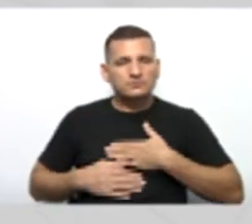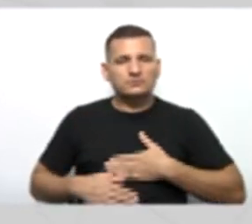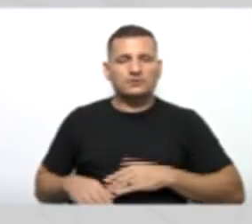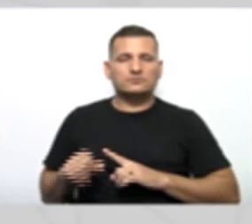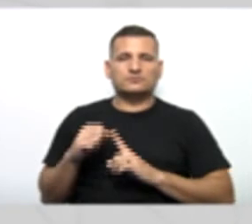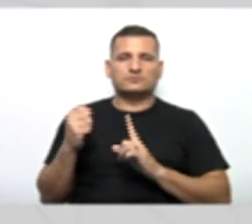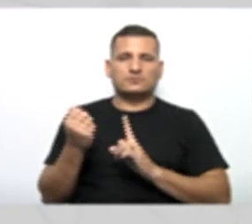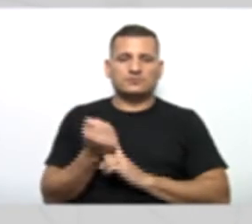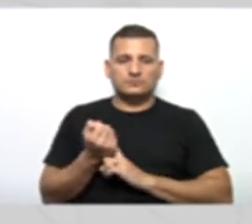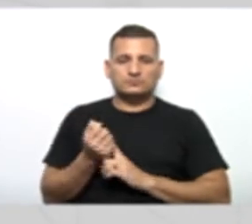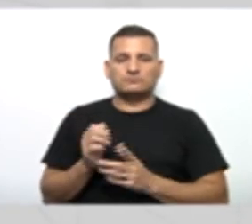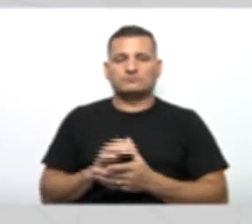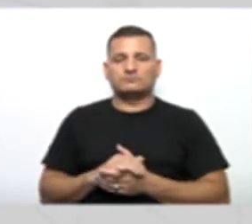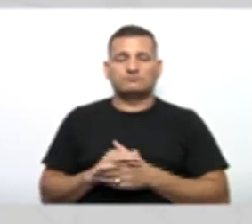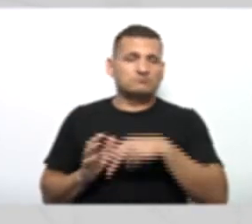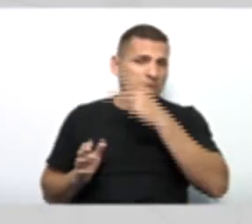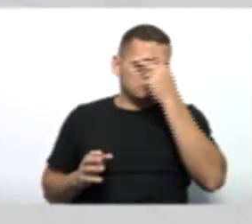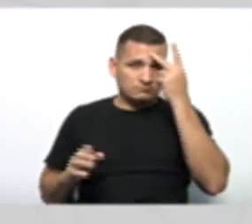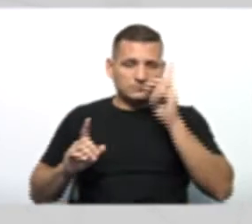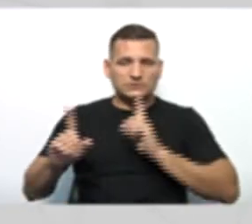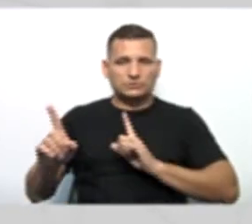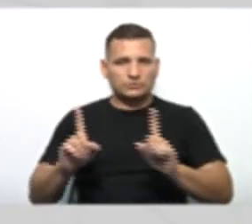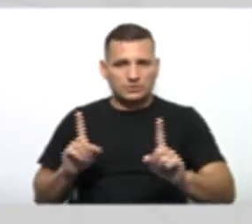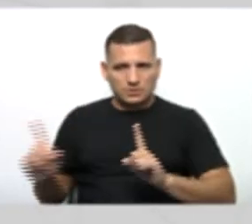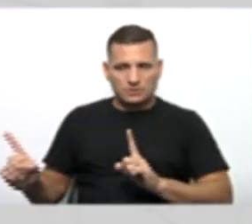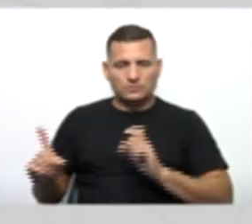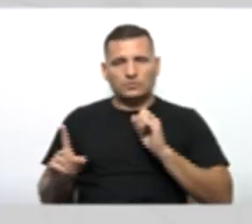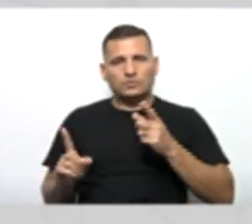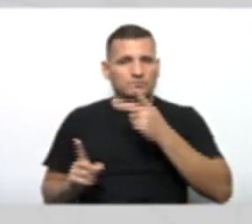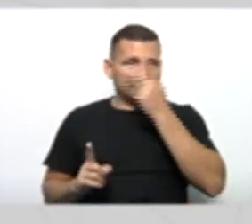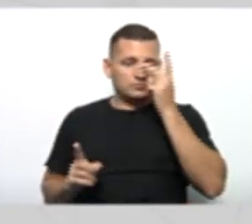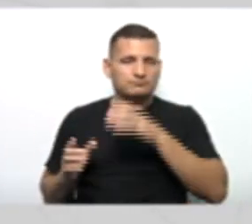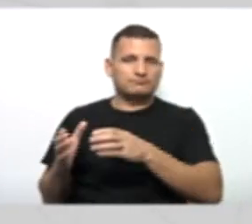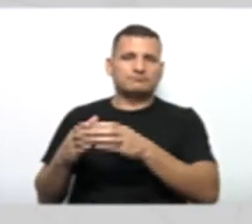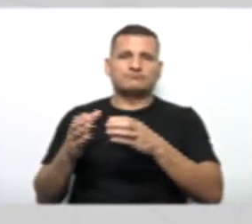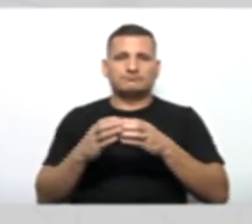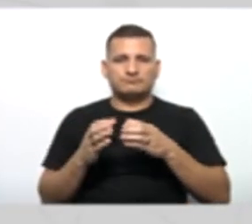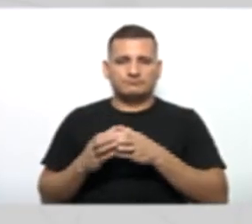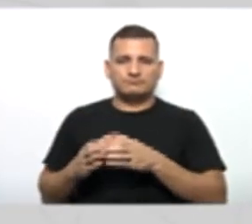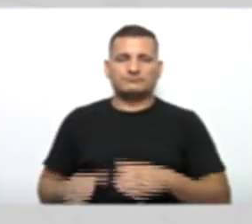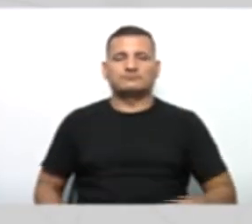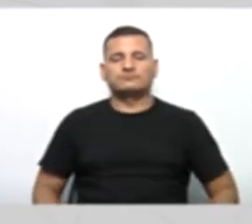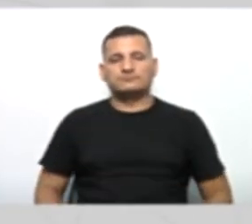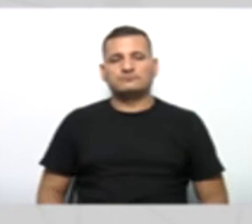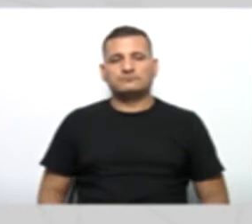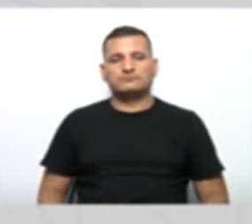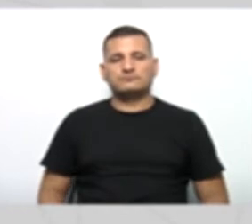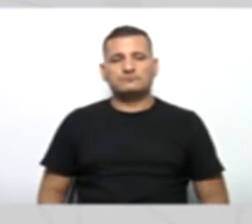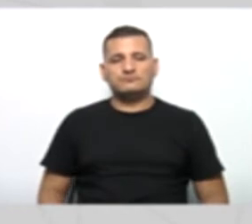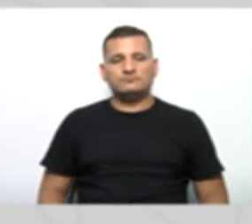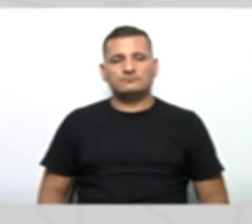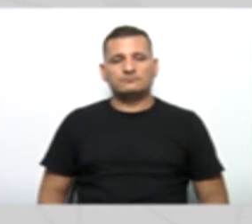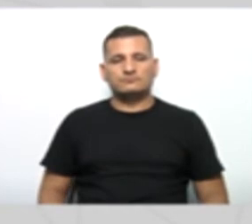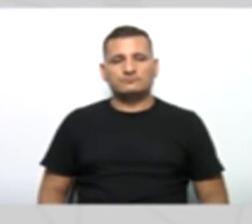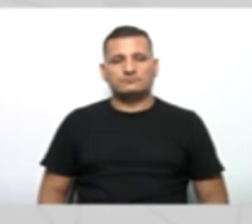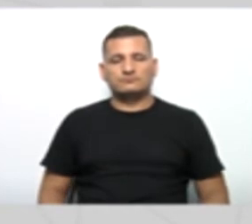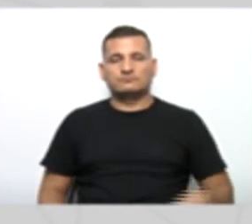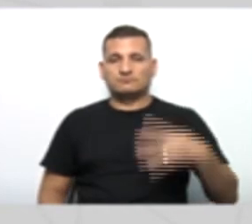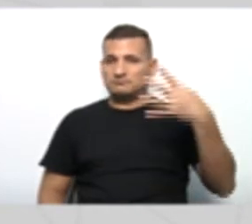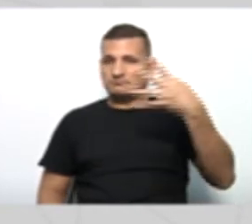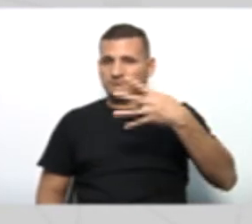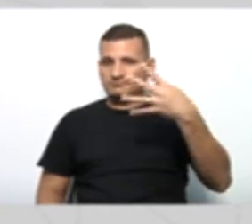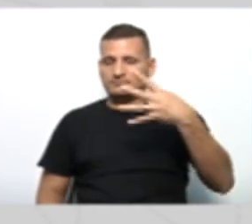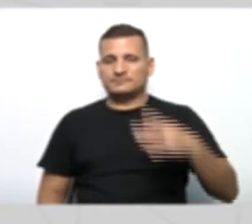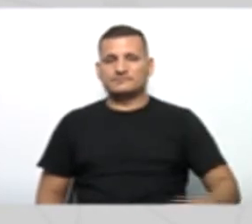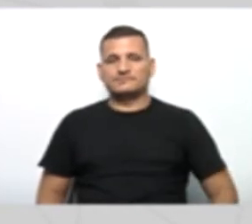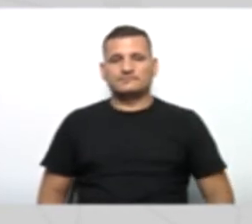dos indivíduos isolados quer do coletivo o conjunto indiscriminadamente questão quatro